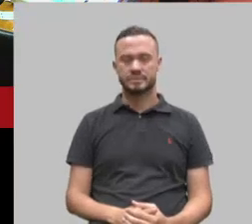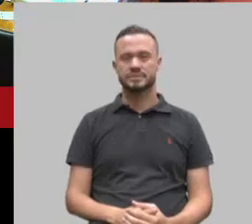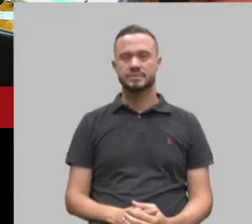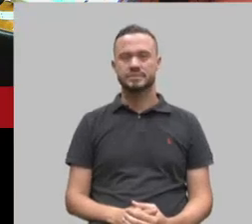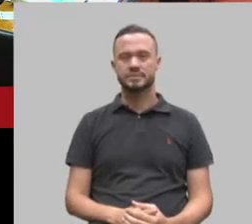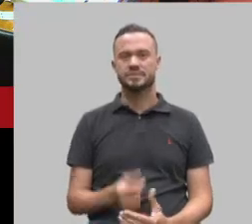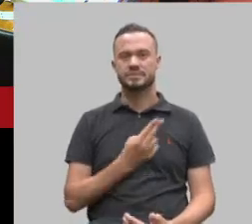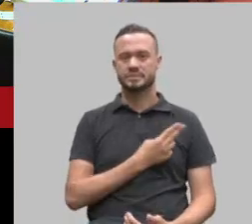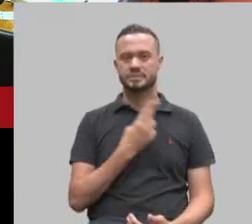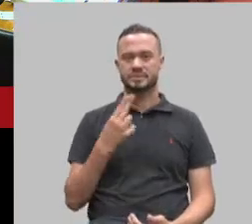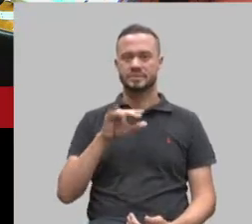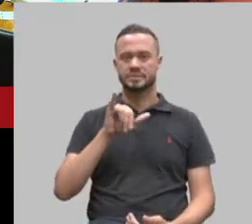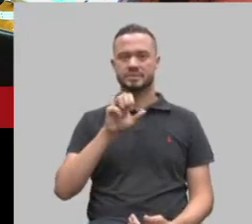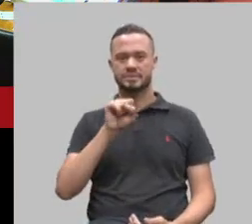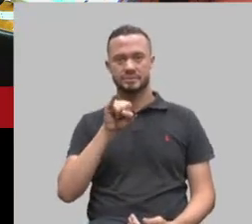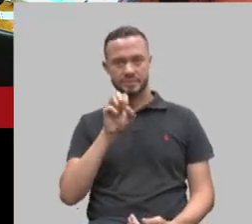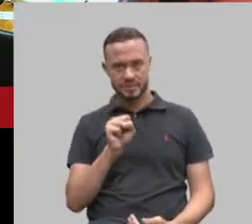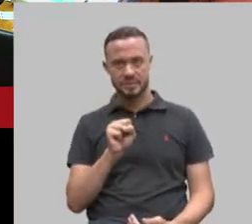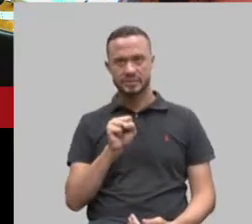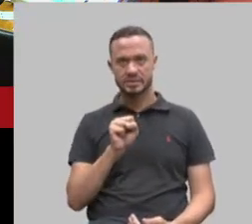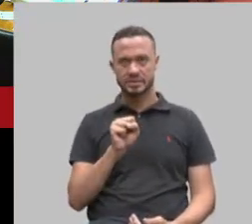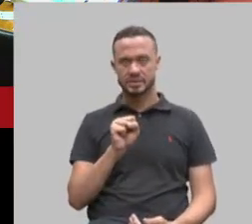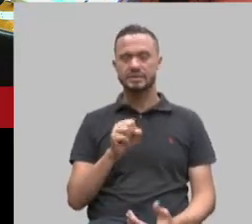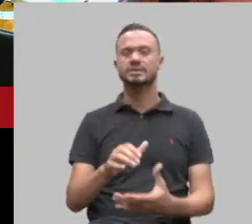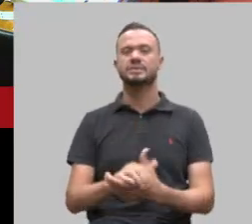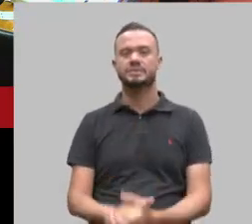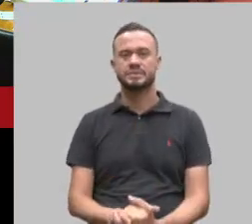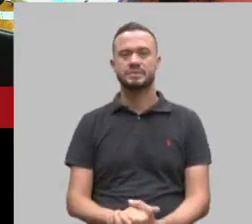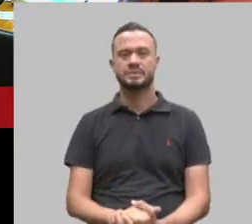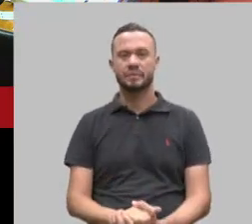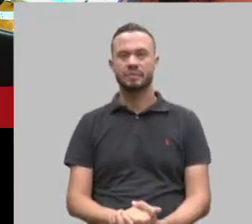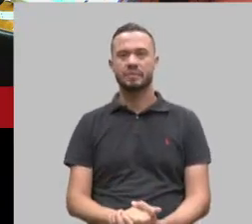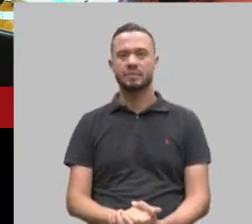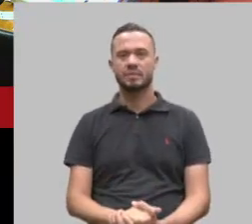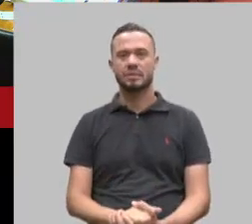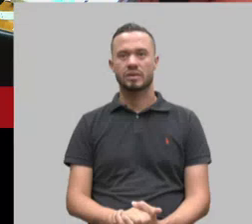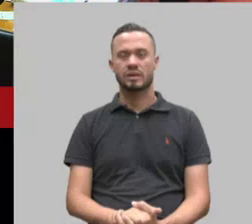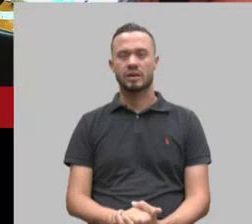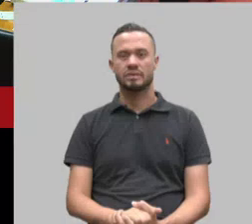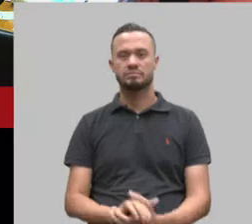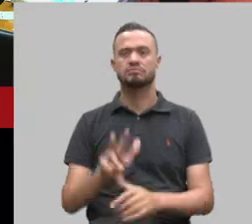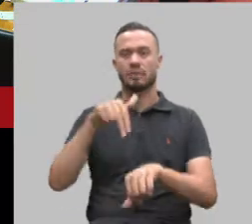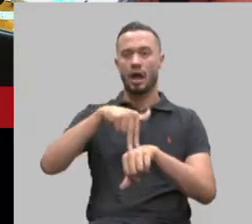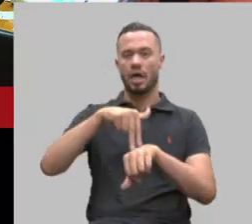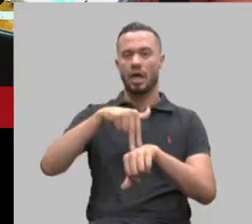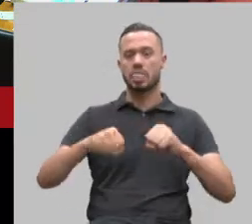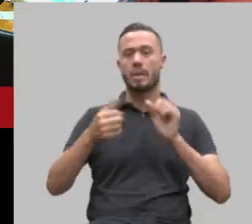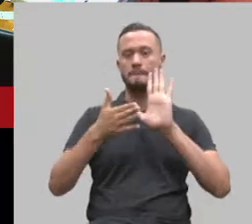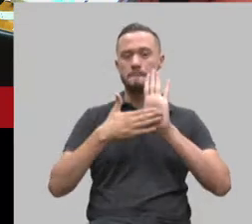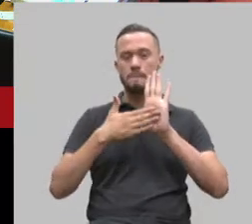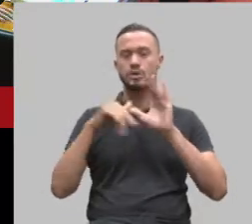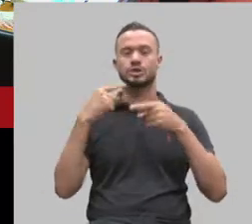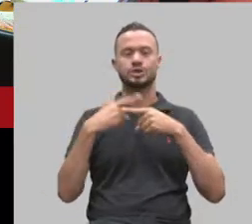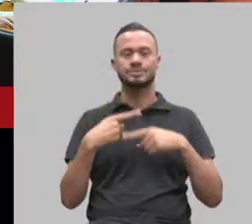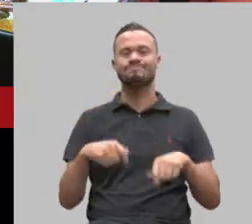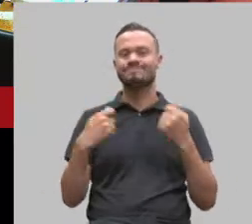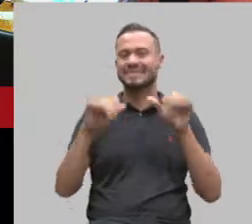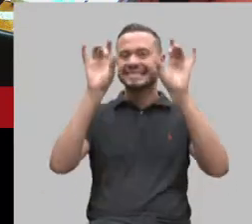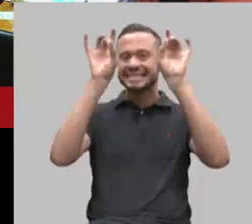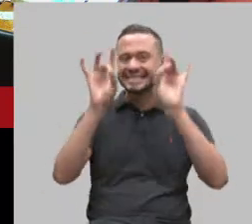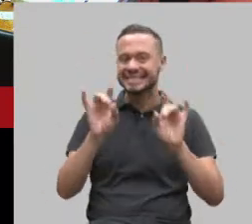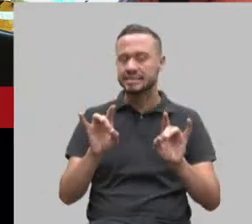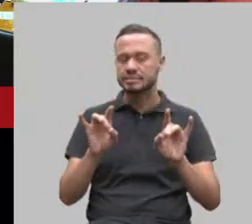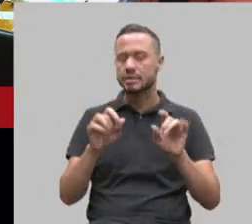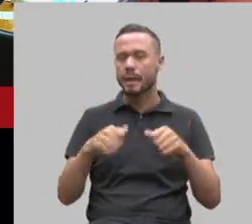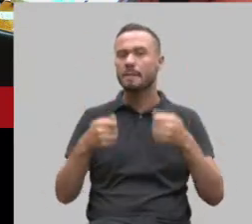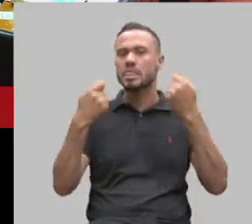é is Andrade Sou de Três Pontas Paulo Sul TR venho defender essa proposta por ser extremamente necessária e visar a